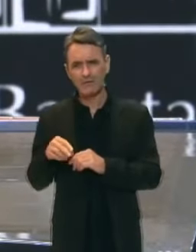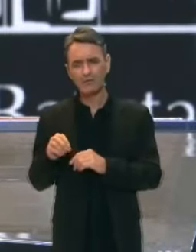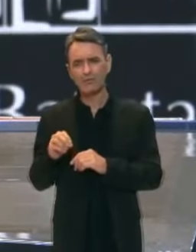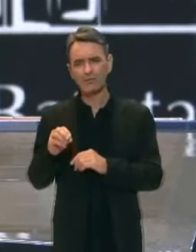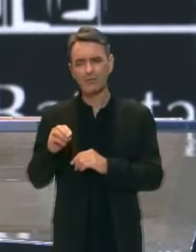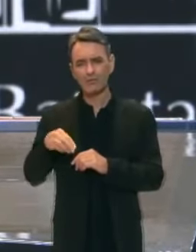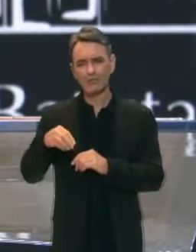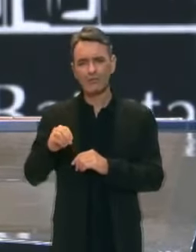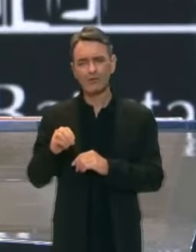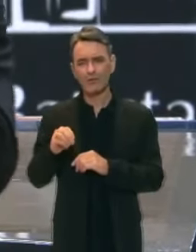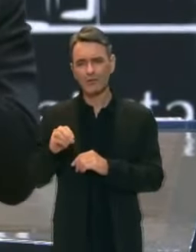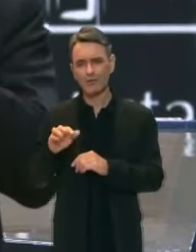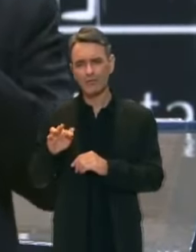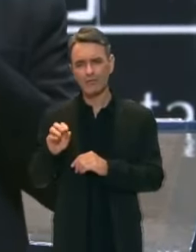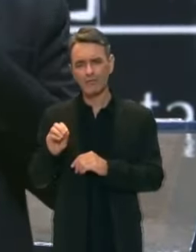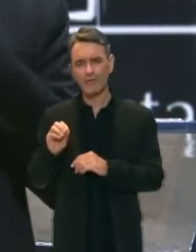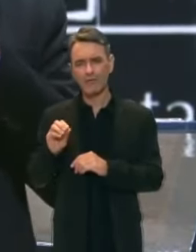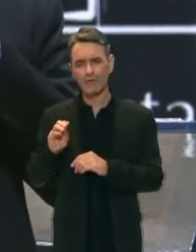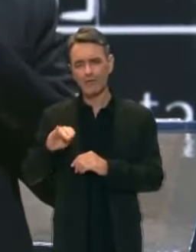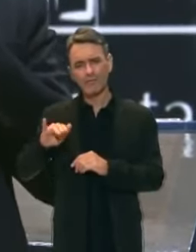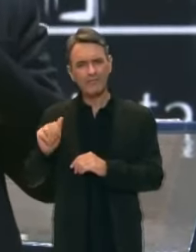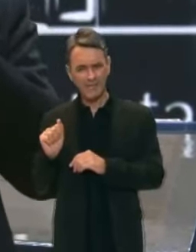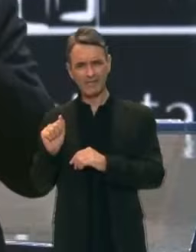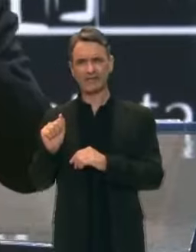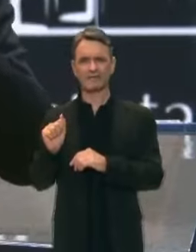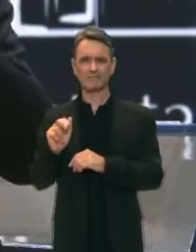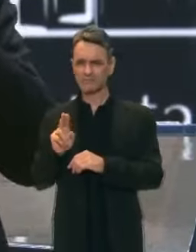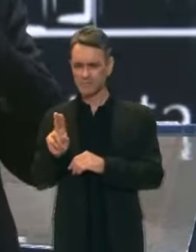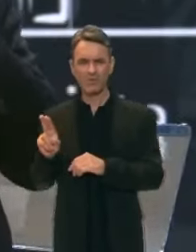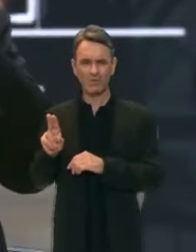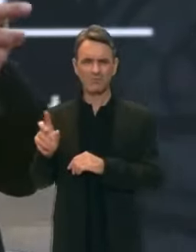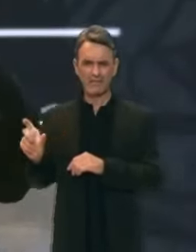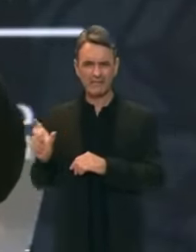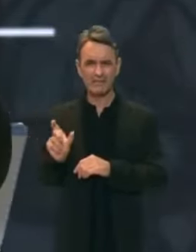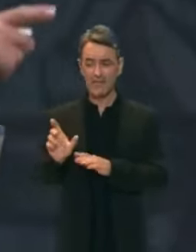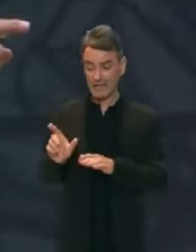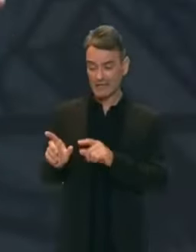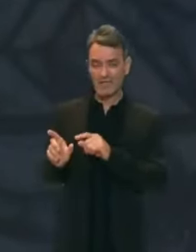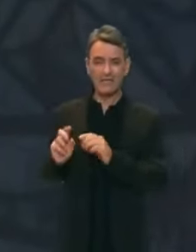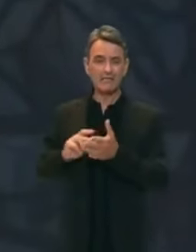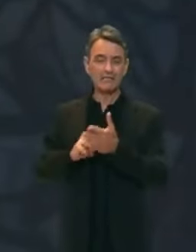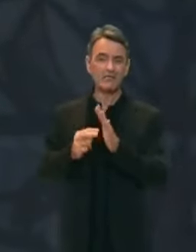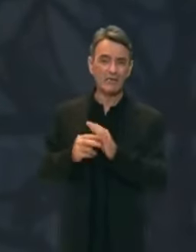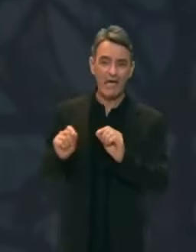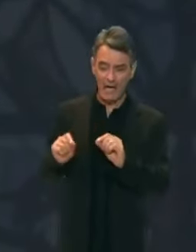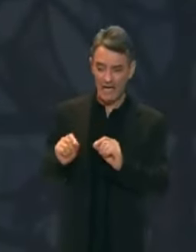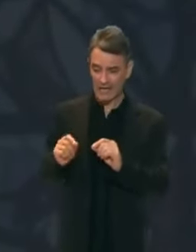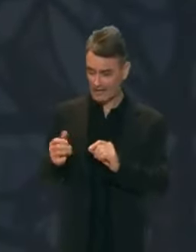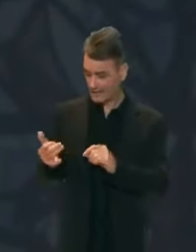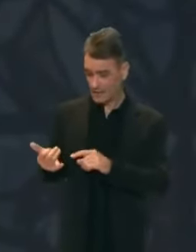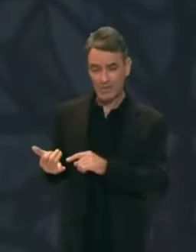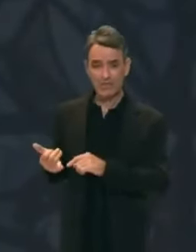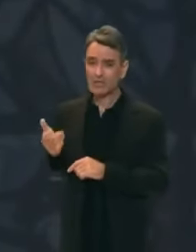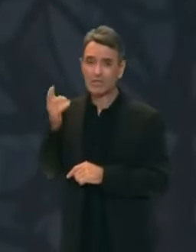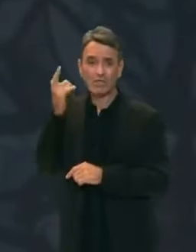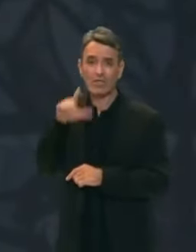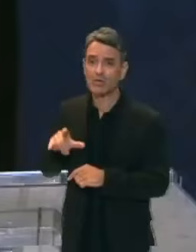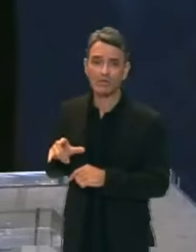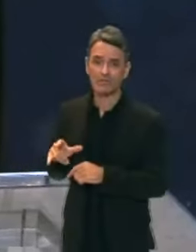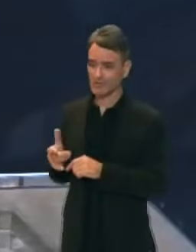nomofobia, que tem a ver com você ter fobia de ficar sem celular, no